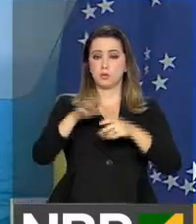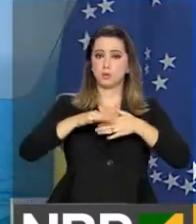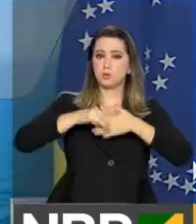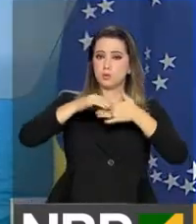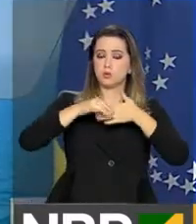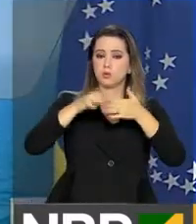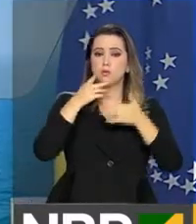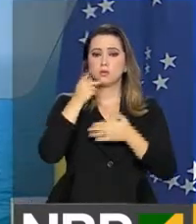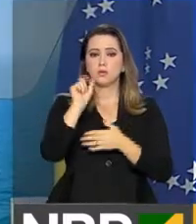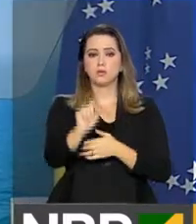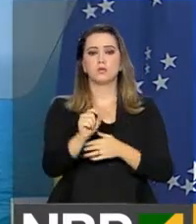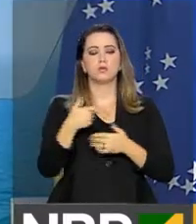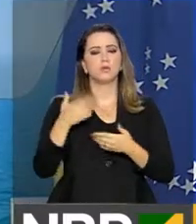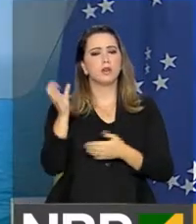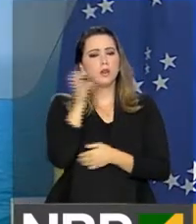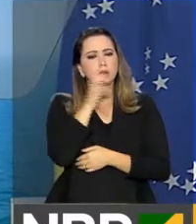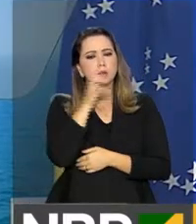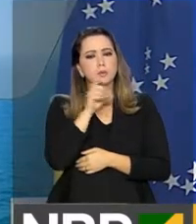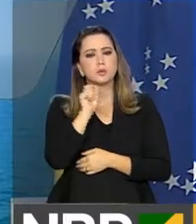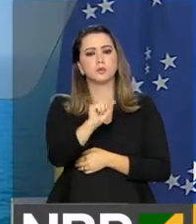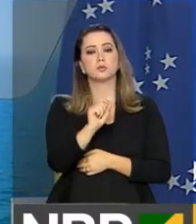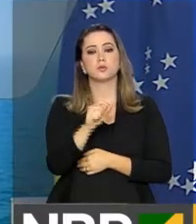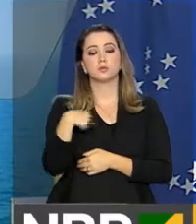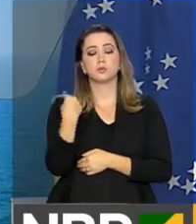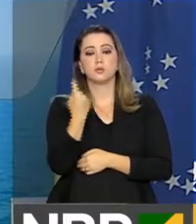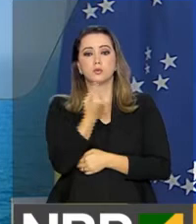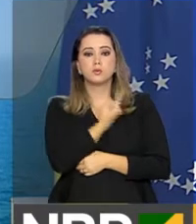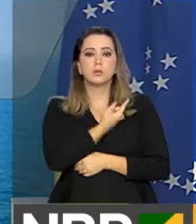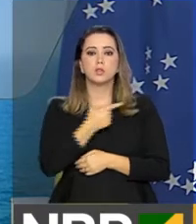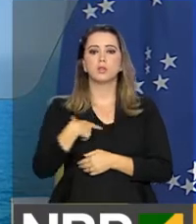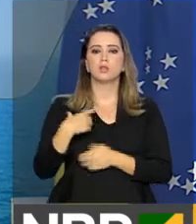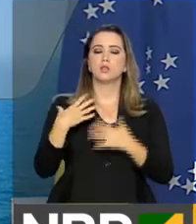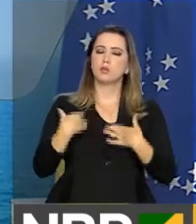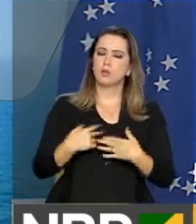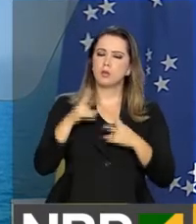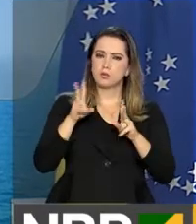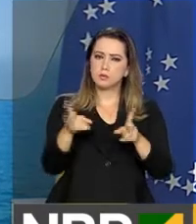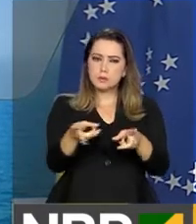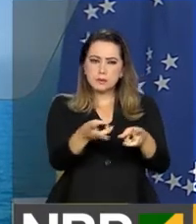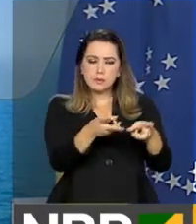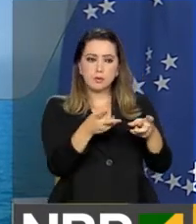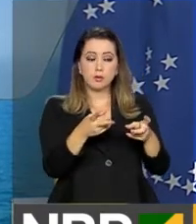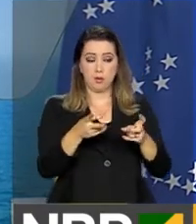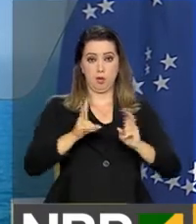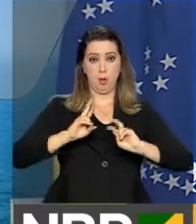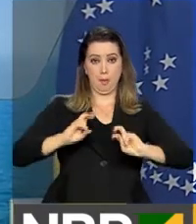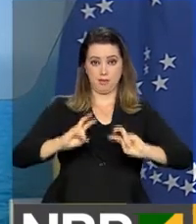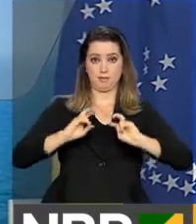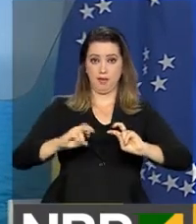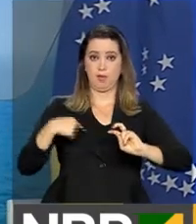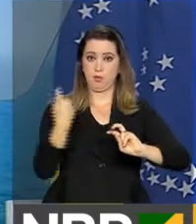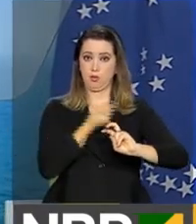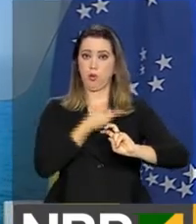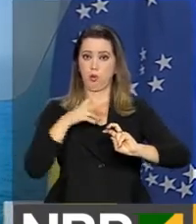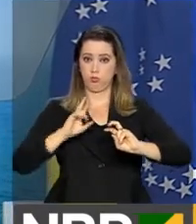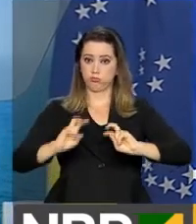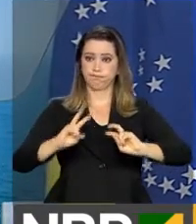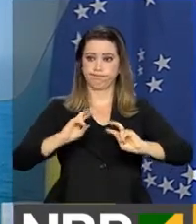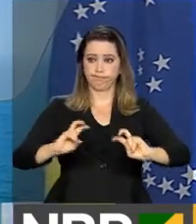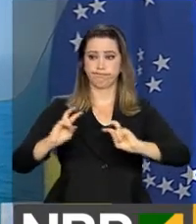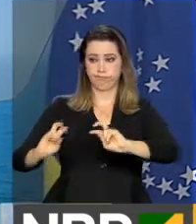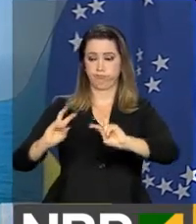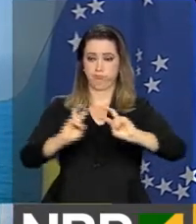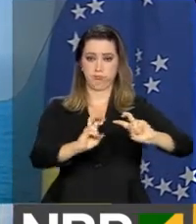dizer muito rapidamente que nós como podem perceber iniciamos hoje uma nova fase